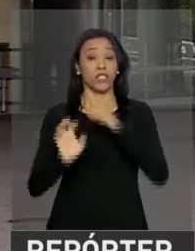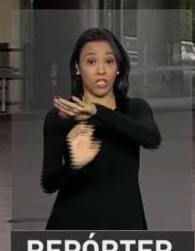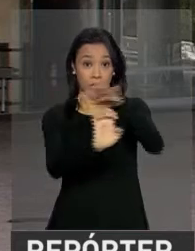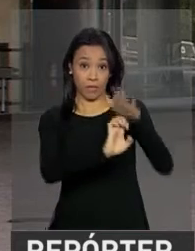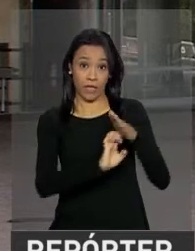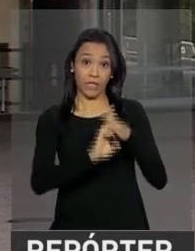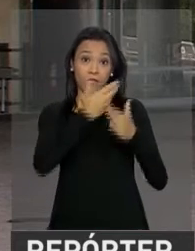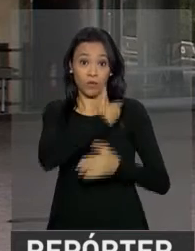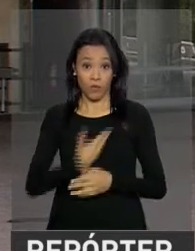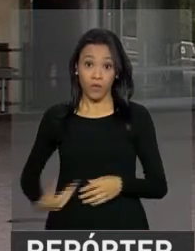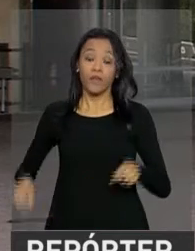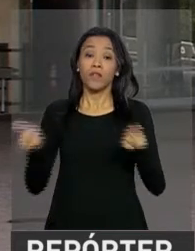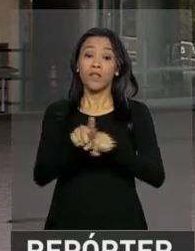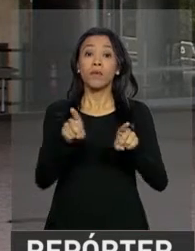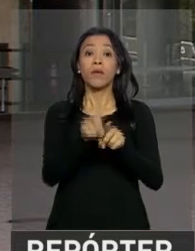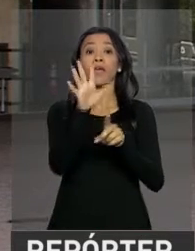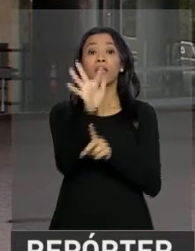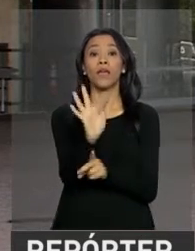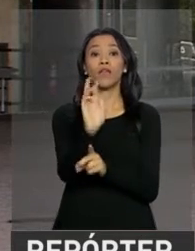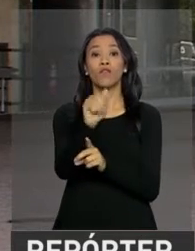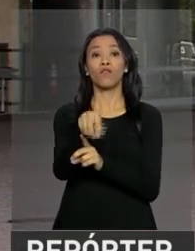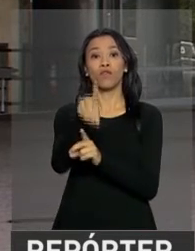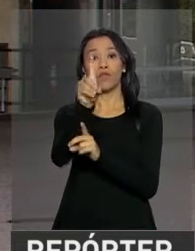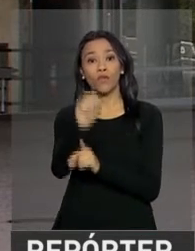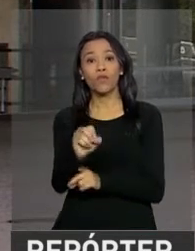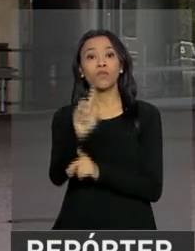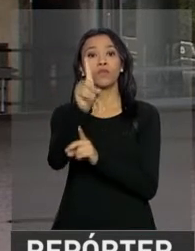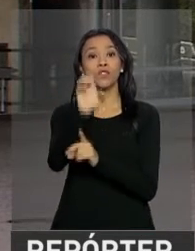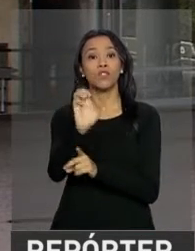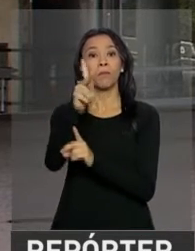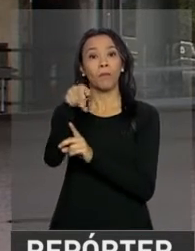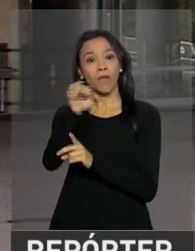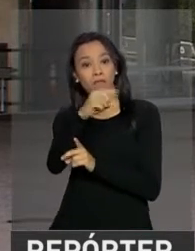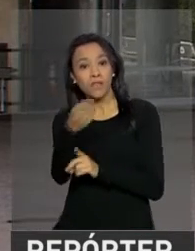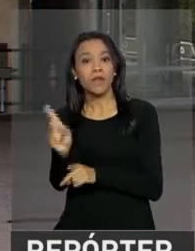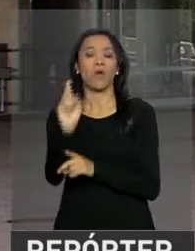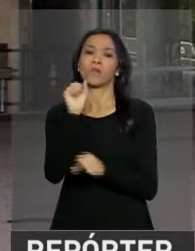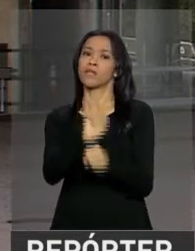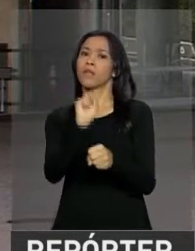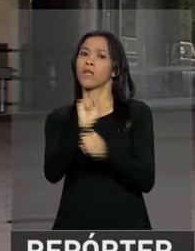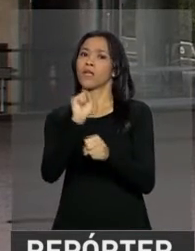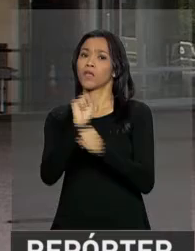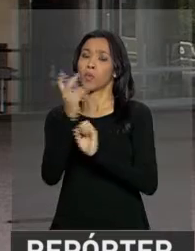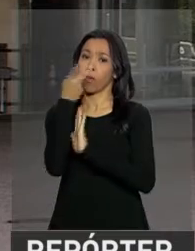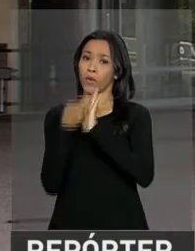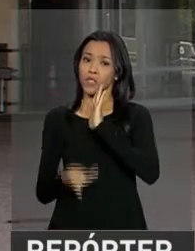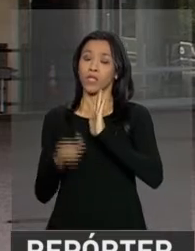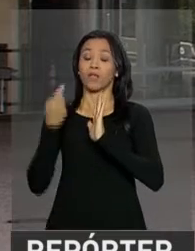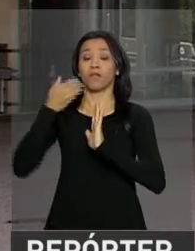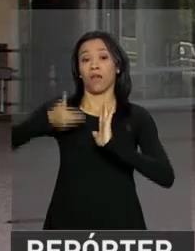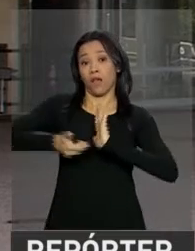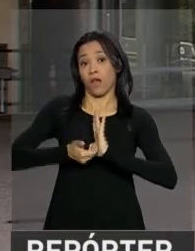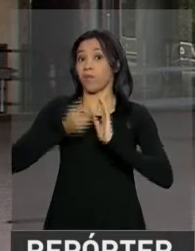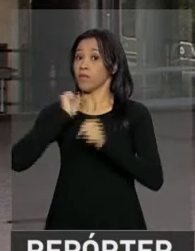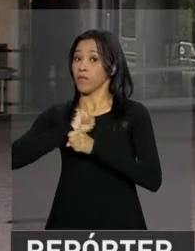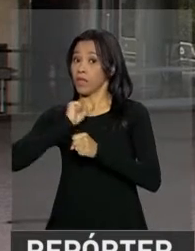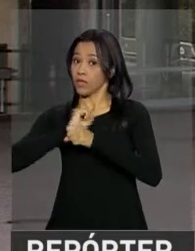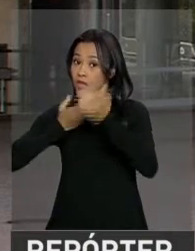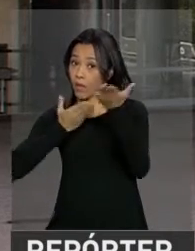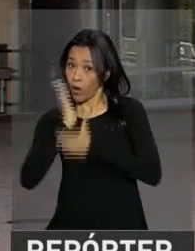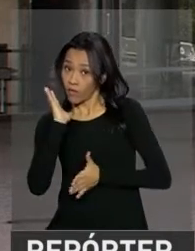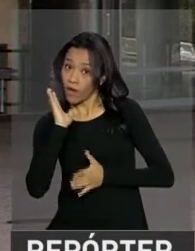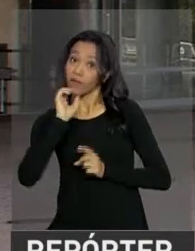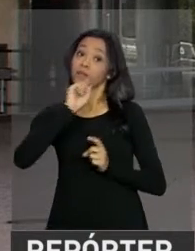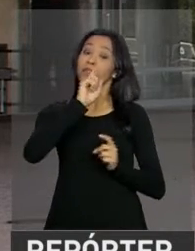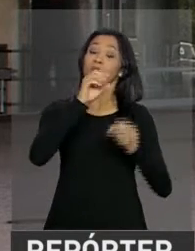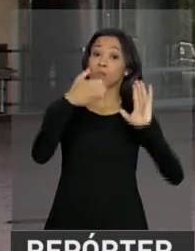de fundos de pensão até que seja analisado pela câmara dos deputados um projeto que inclusive já foi aprovado no senado federal e